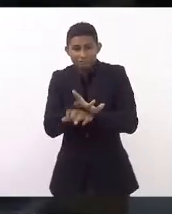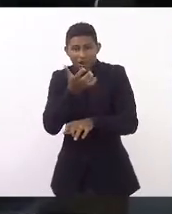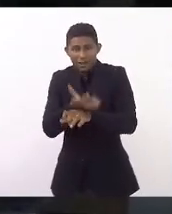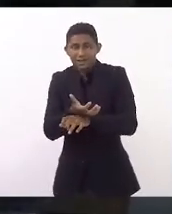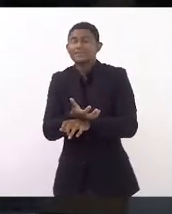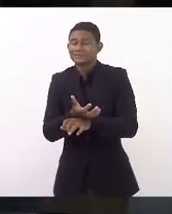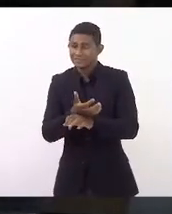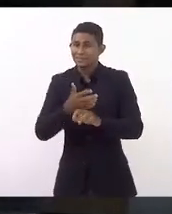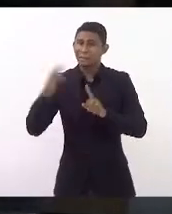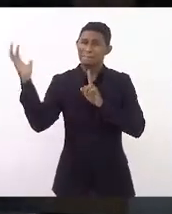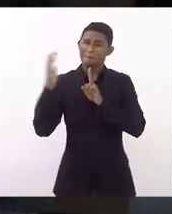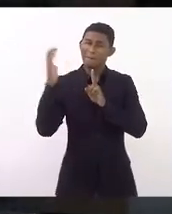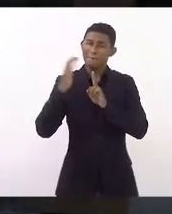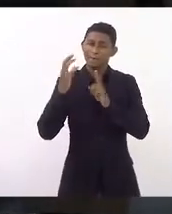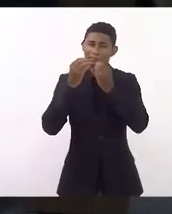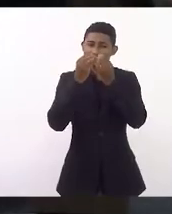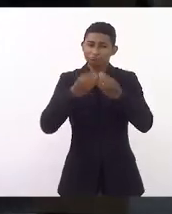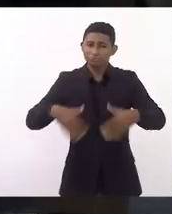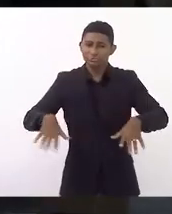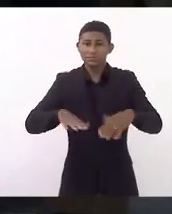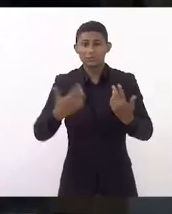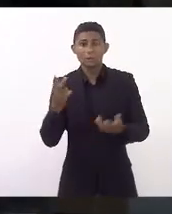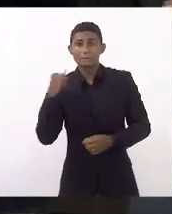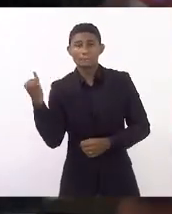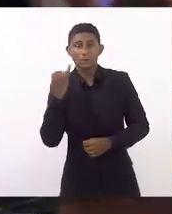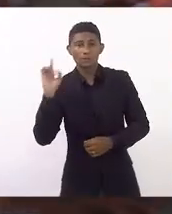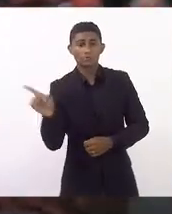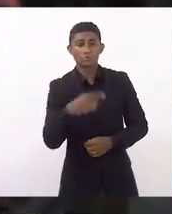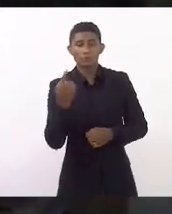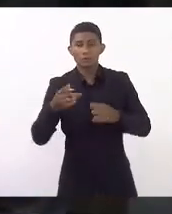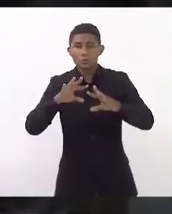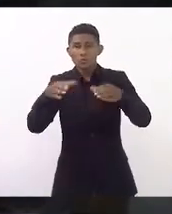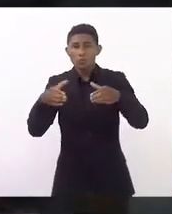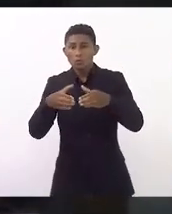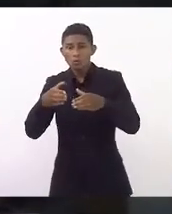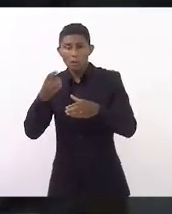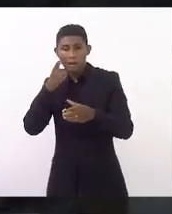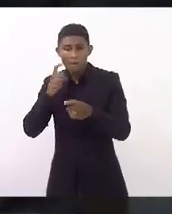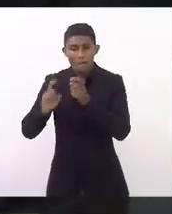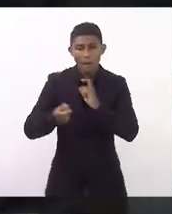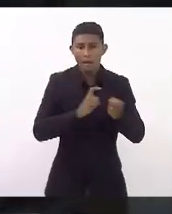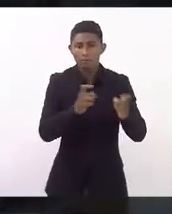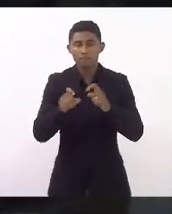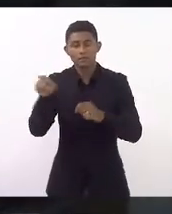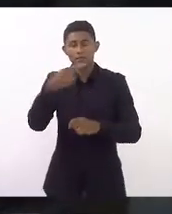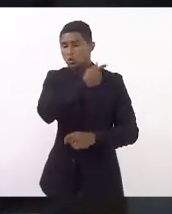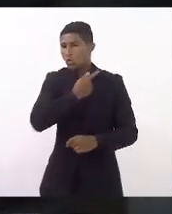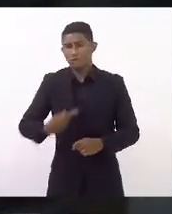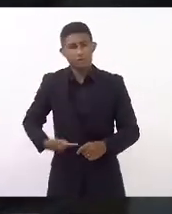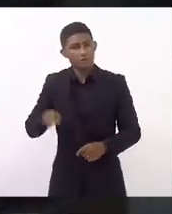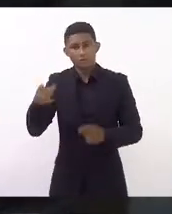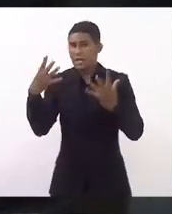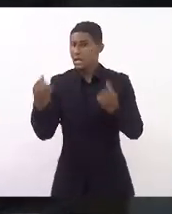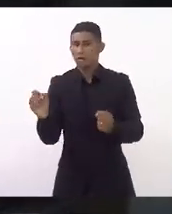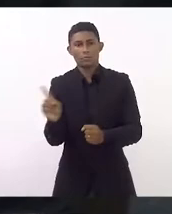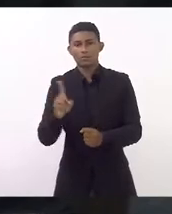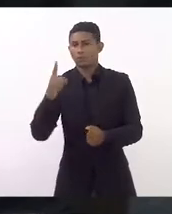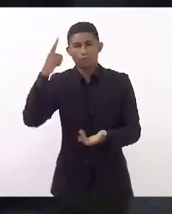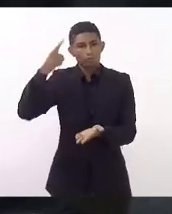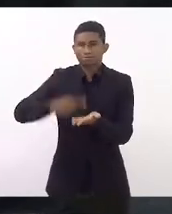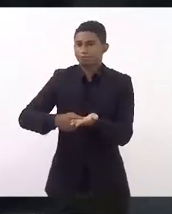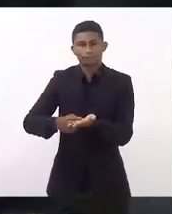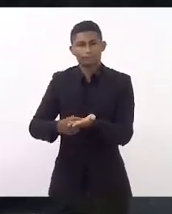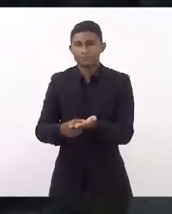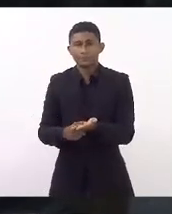a importância do grupo de trabalho para a gente tentar reverter para frente. Mas como o governo não topou o acordo que a gente propôs, a gente vai manter